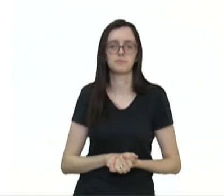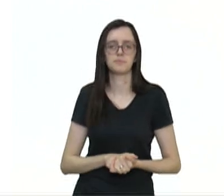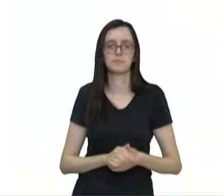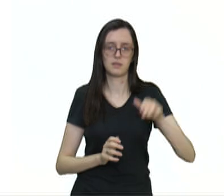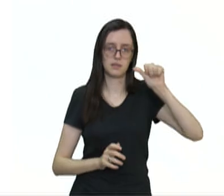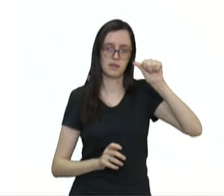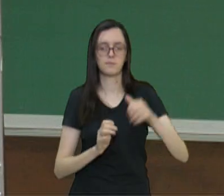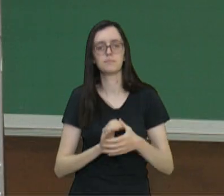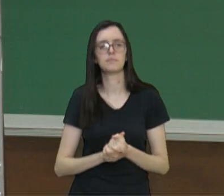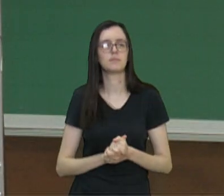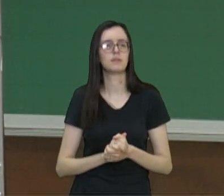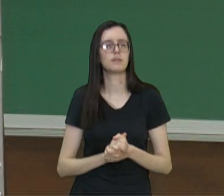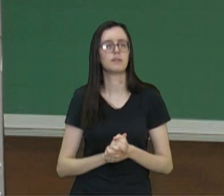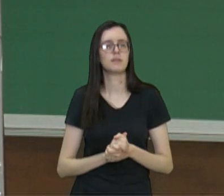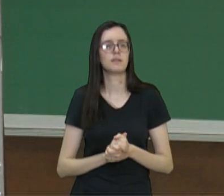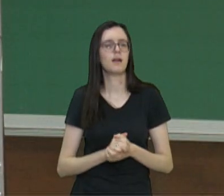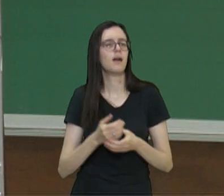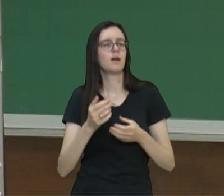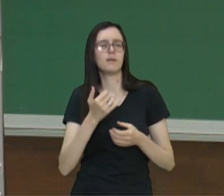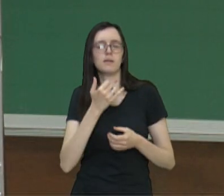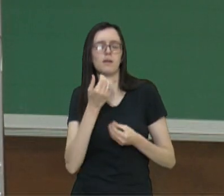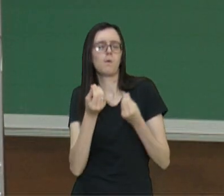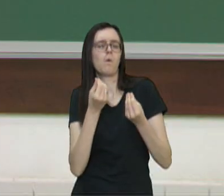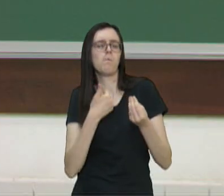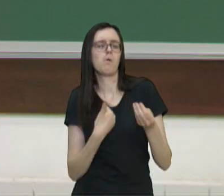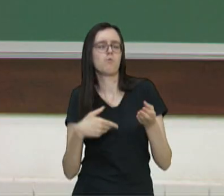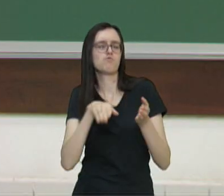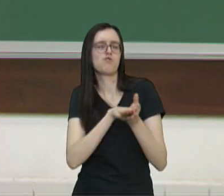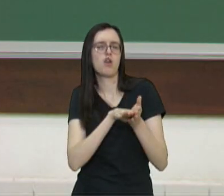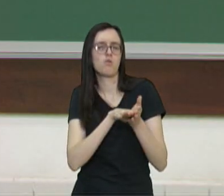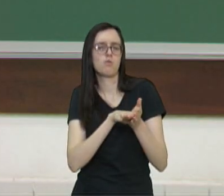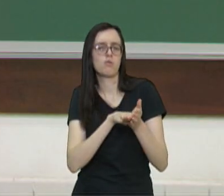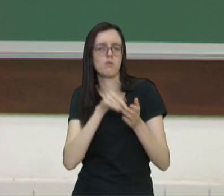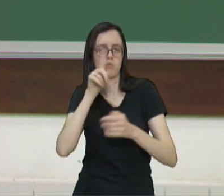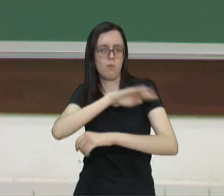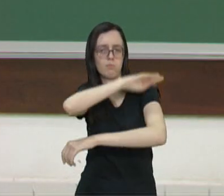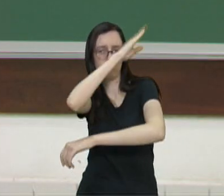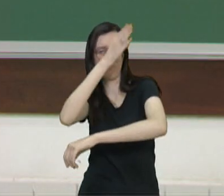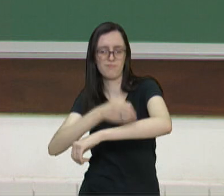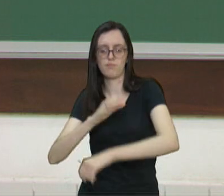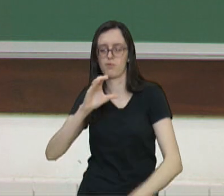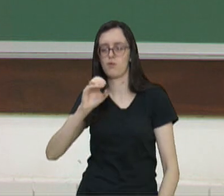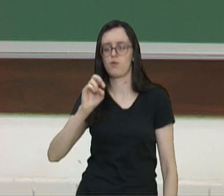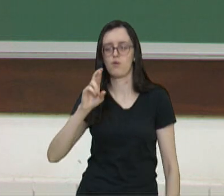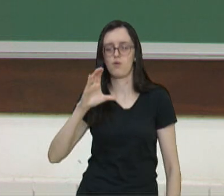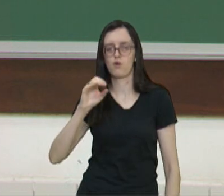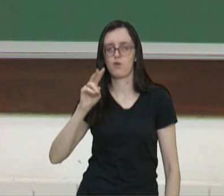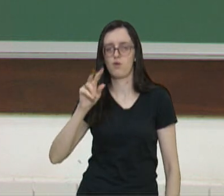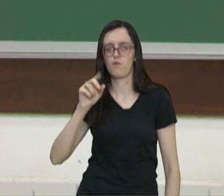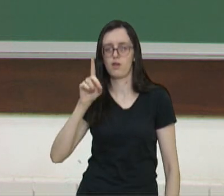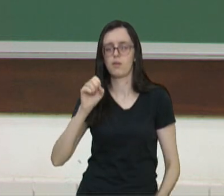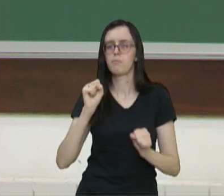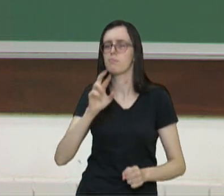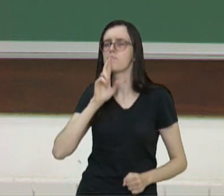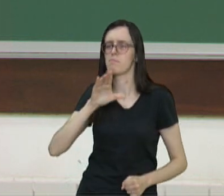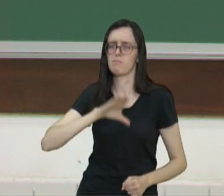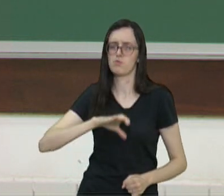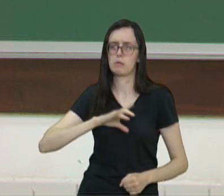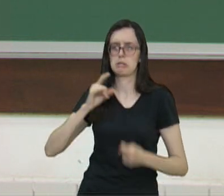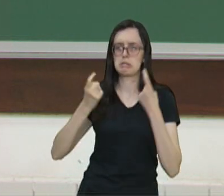eu chego no Corcovado? Você pode responder em português se você não se sentir confortável em responder em inglês,